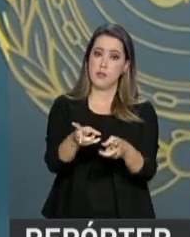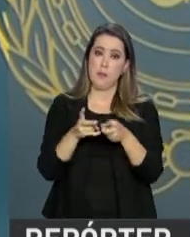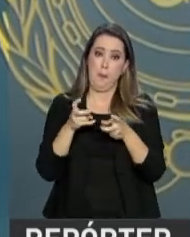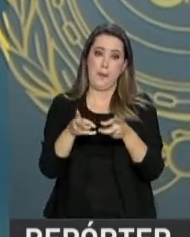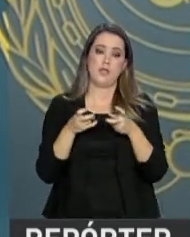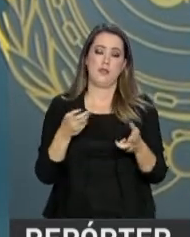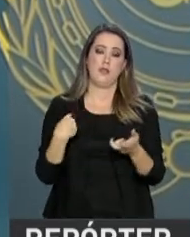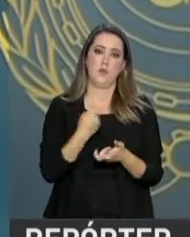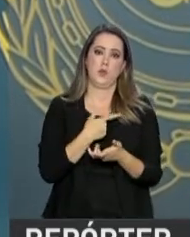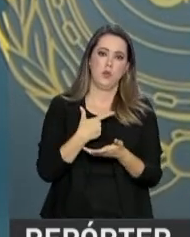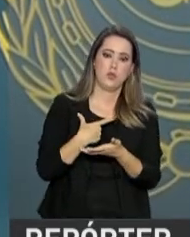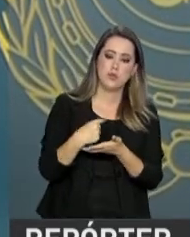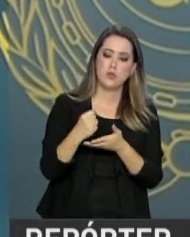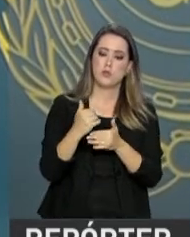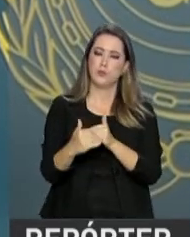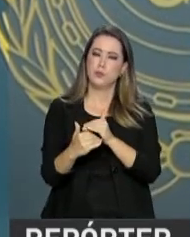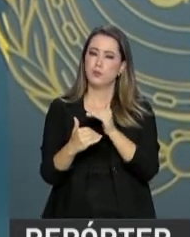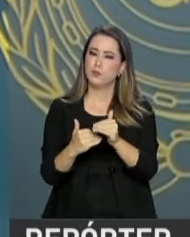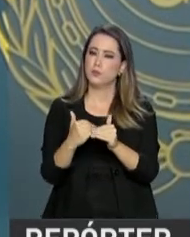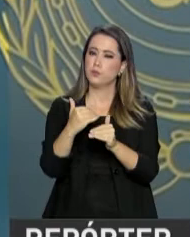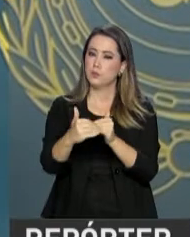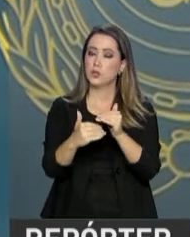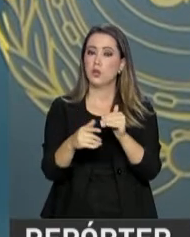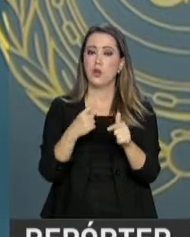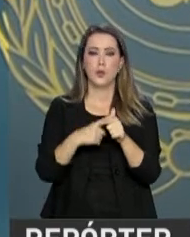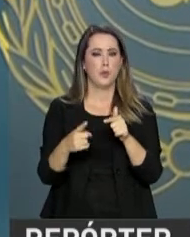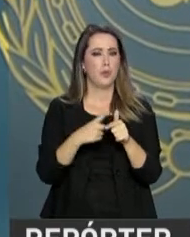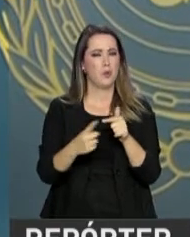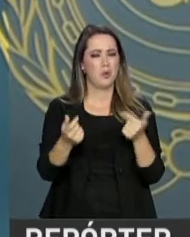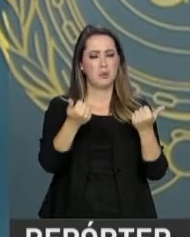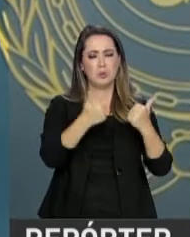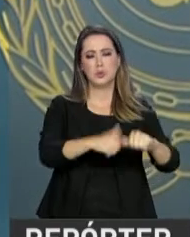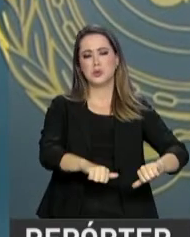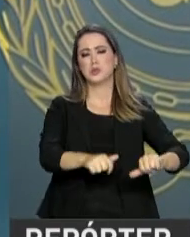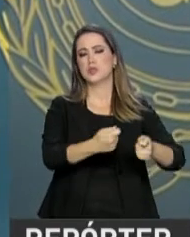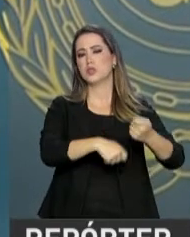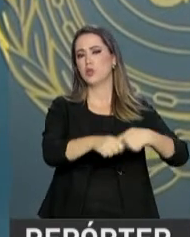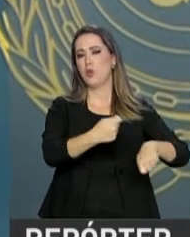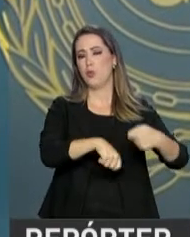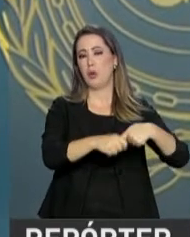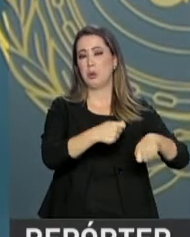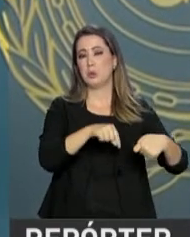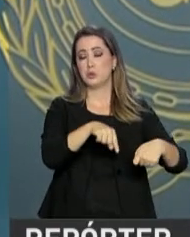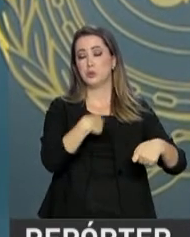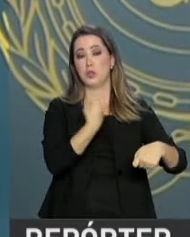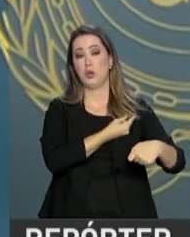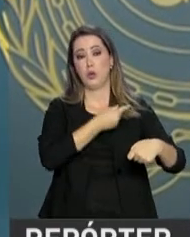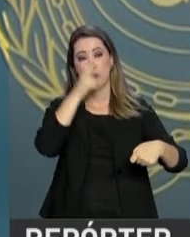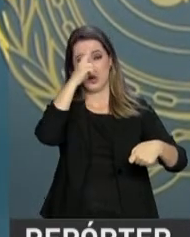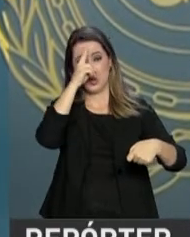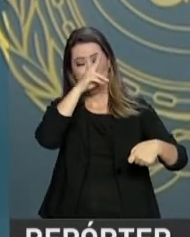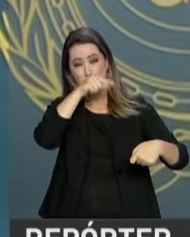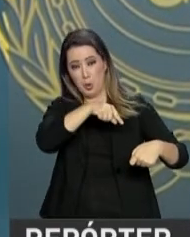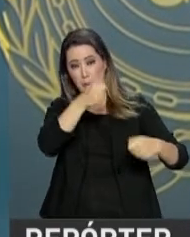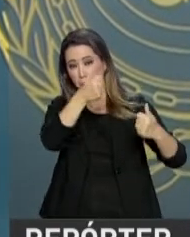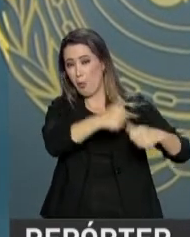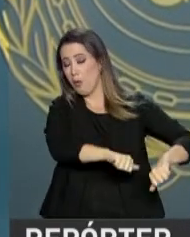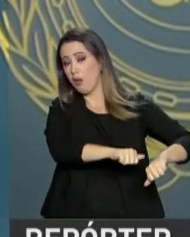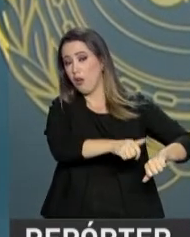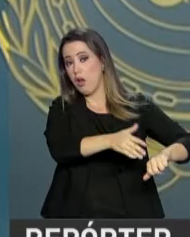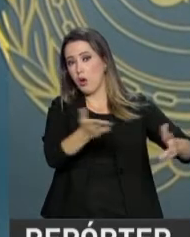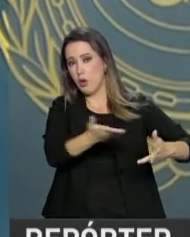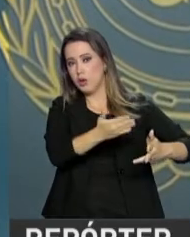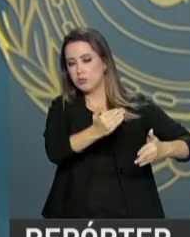porque nós estamos saindo convenhamos da pior recessão da nossa história e ingressando numa